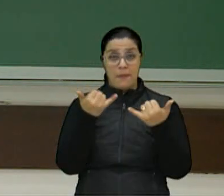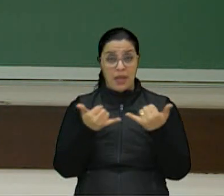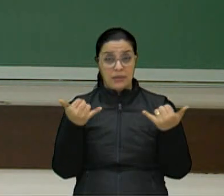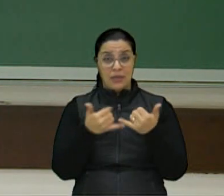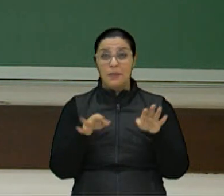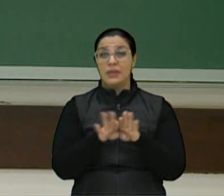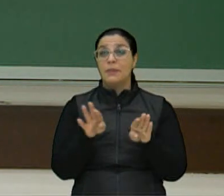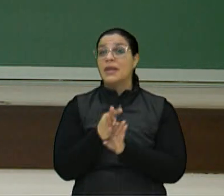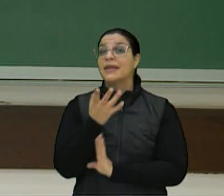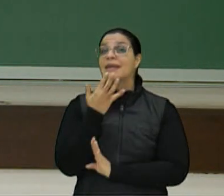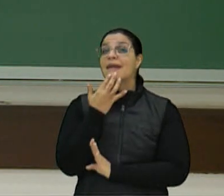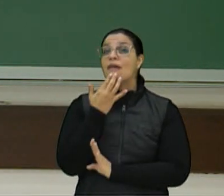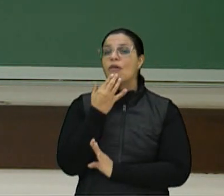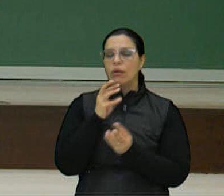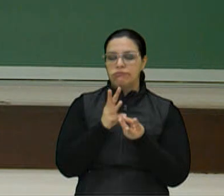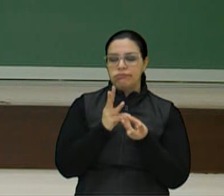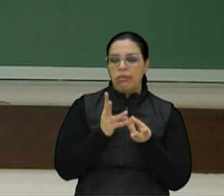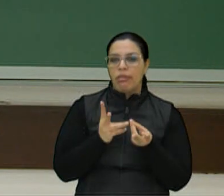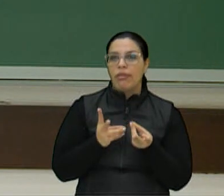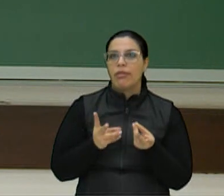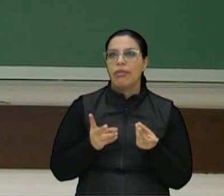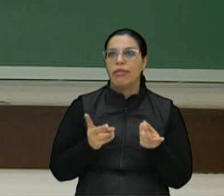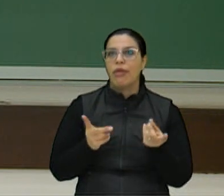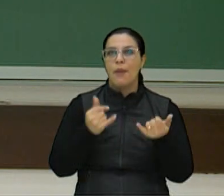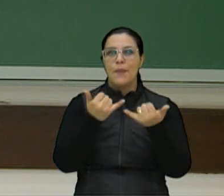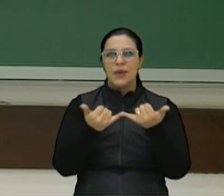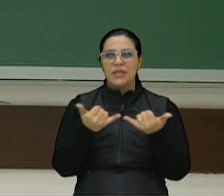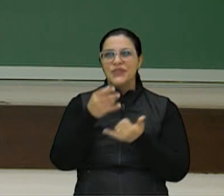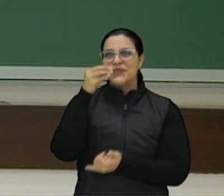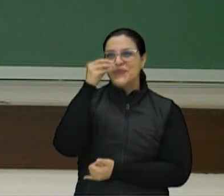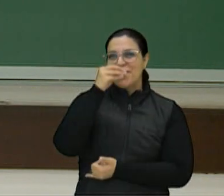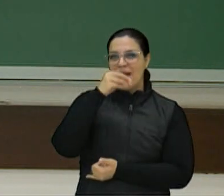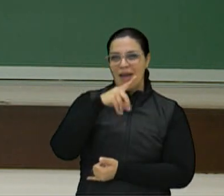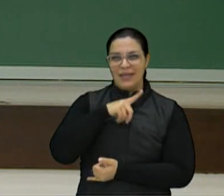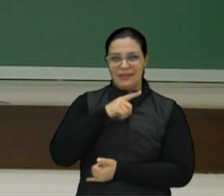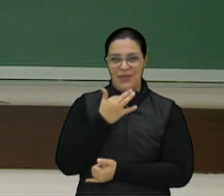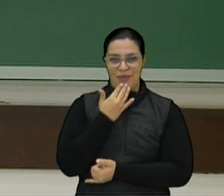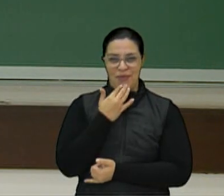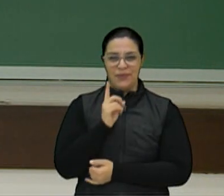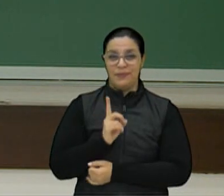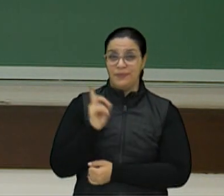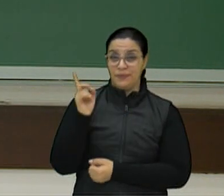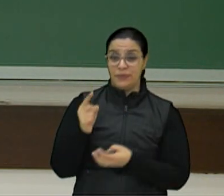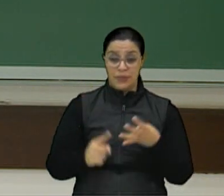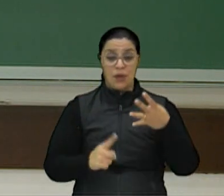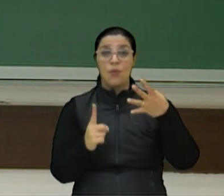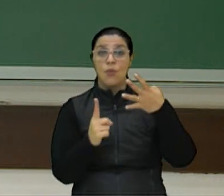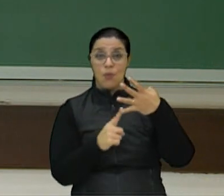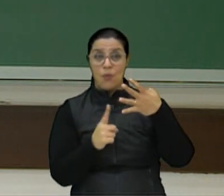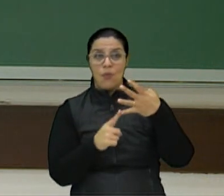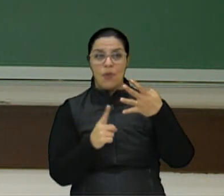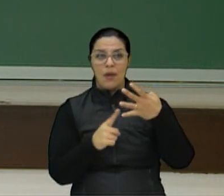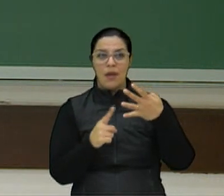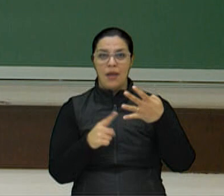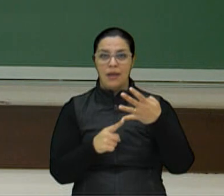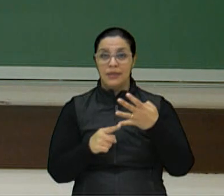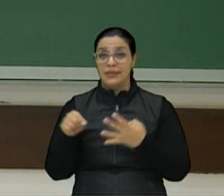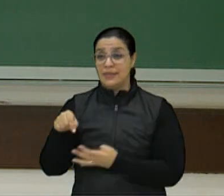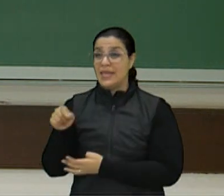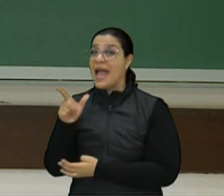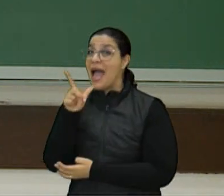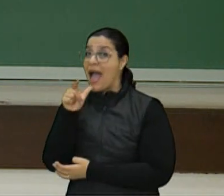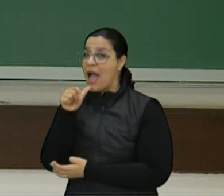dilui um pouco mais e aí as cores também terão maior transparência. Quarta técnica, molhado no